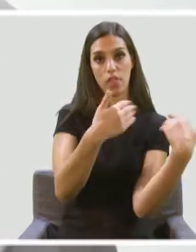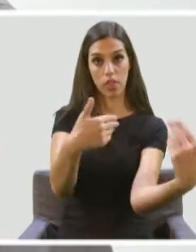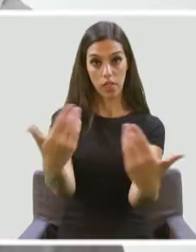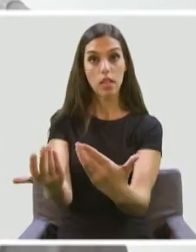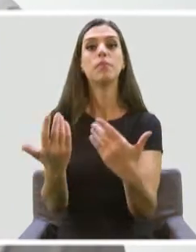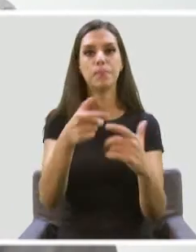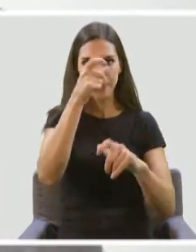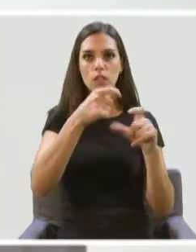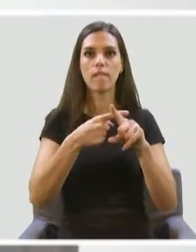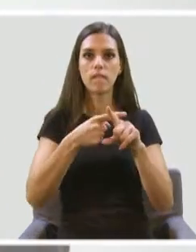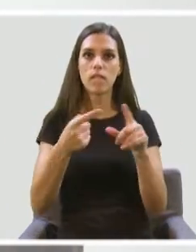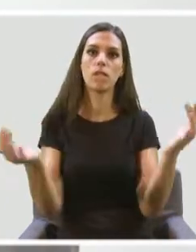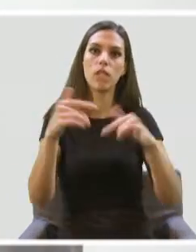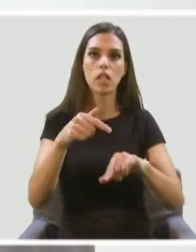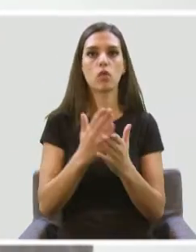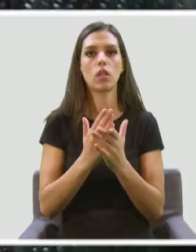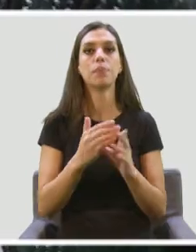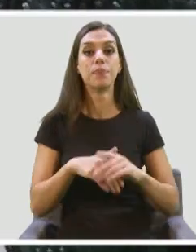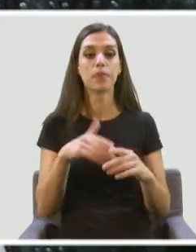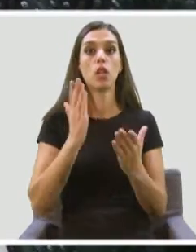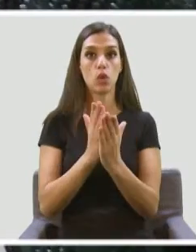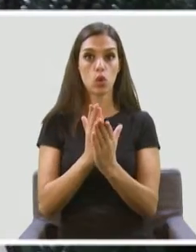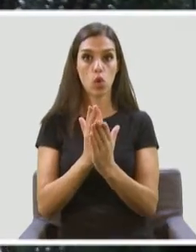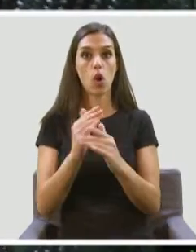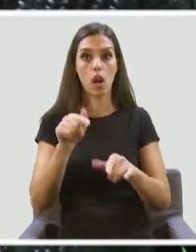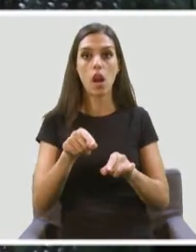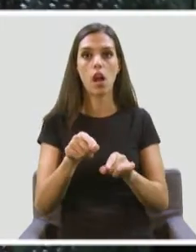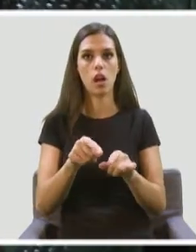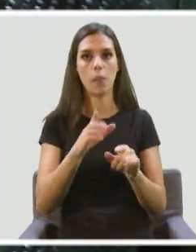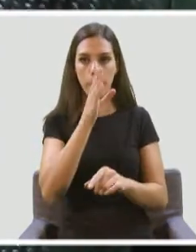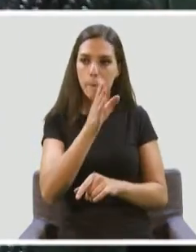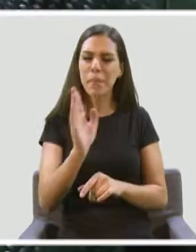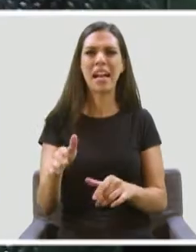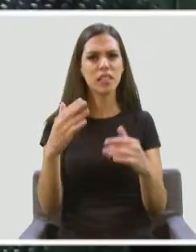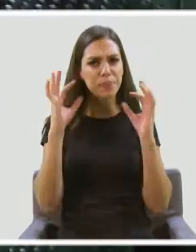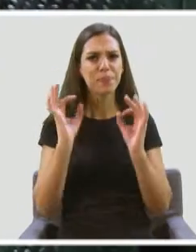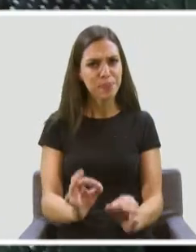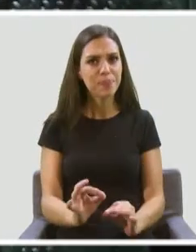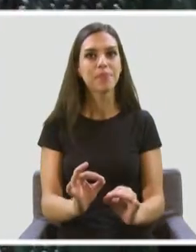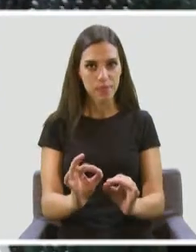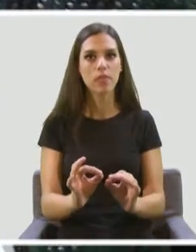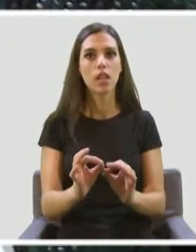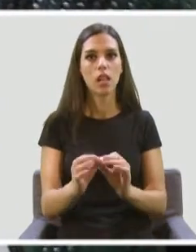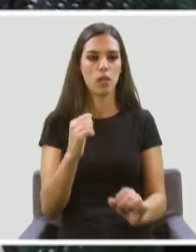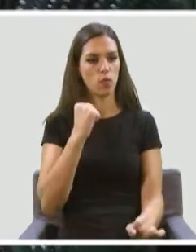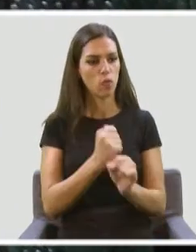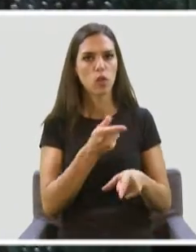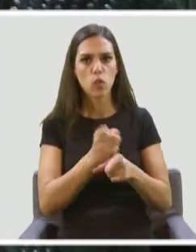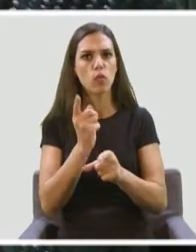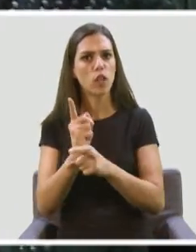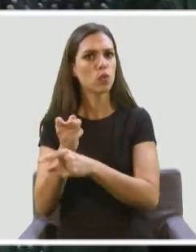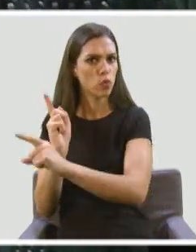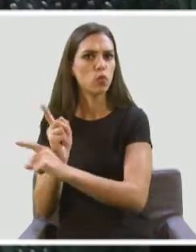estão contentes e querem, de facto, vir estudar para esta. O facto desta escola ter um ensino muito prático, tu aprendes a